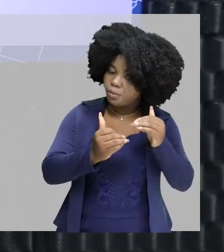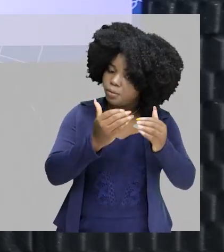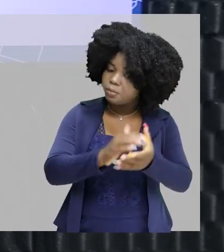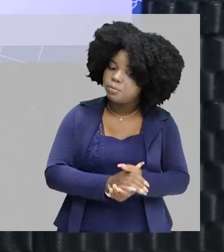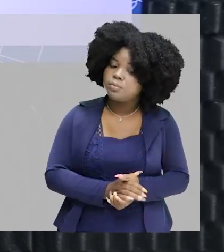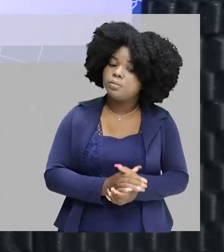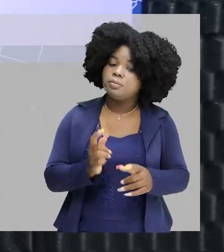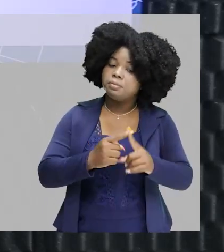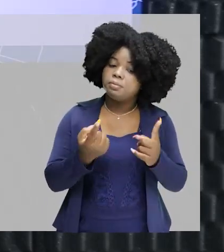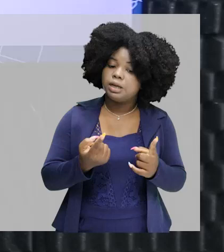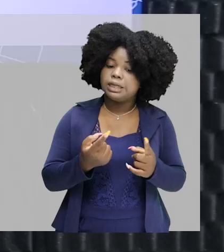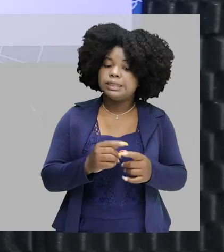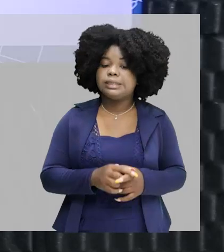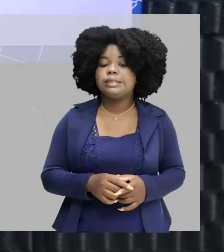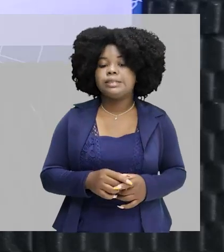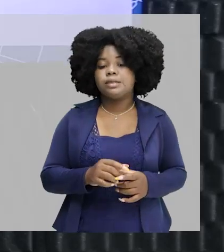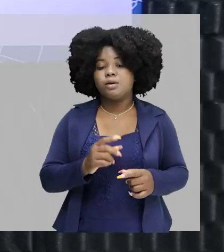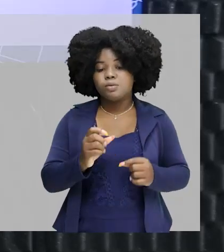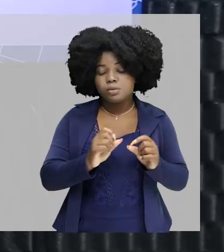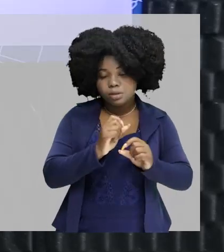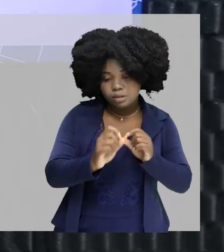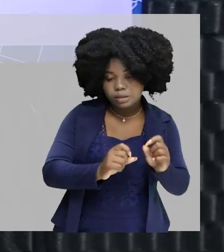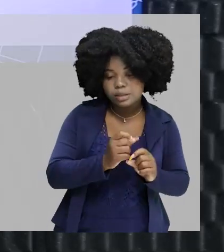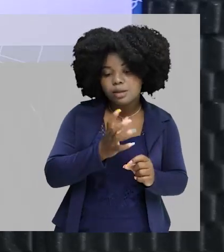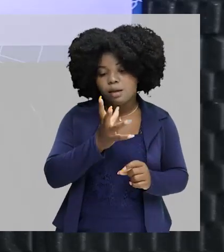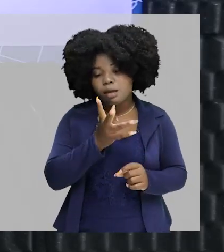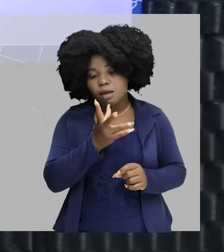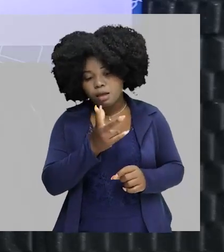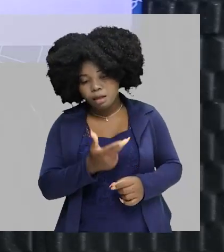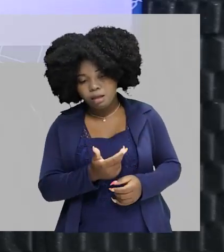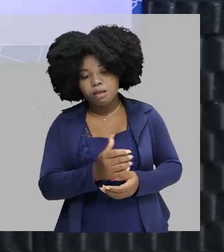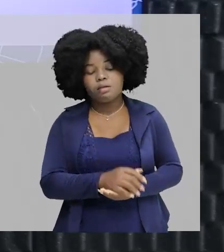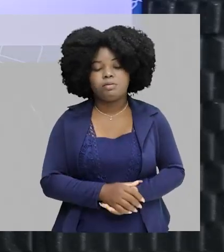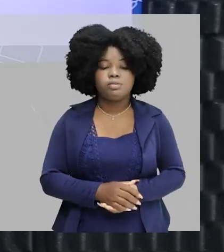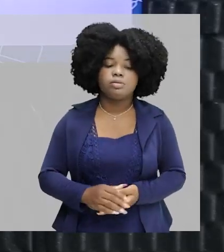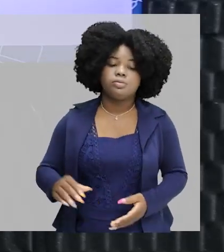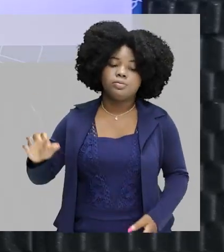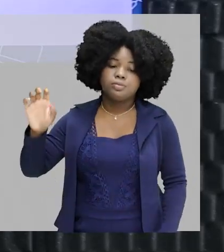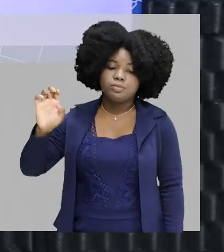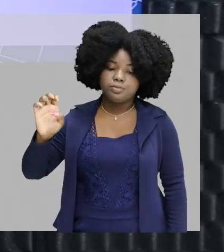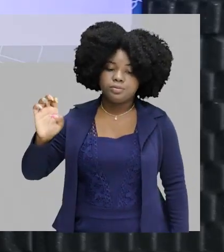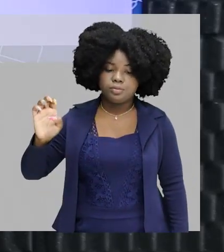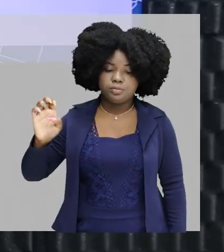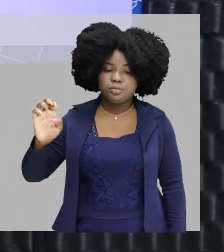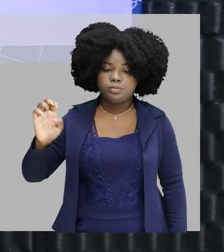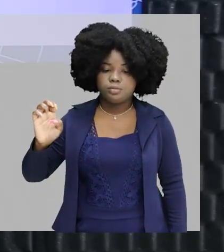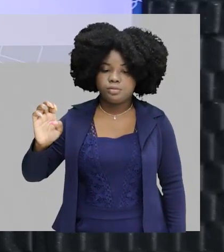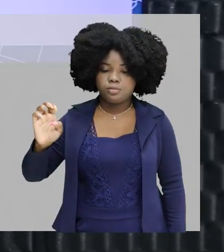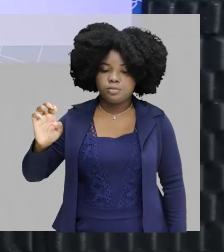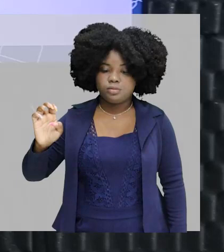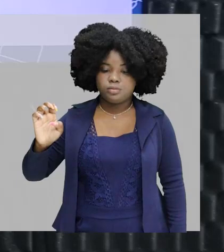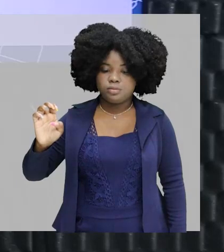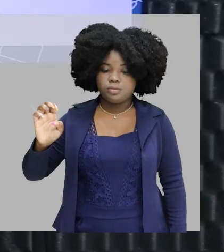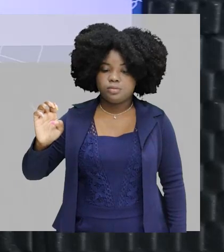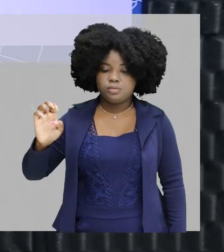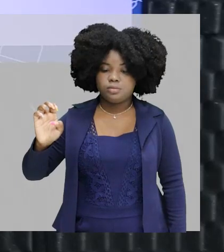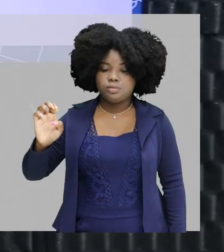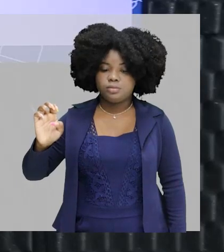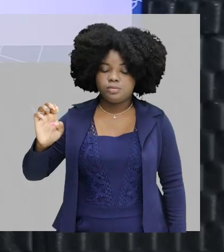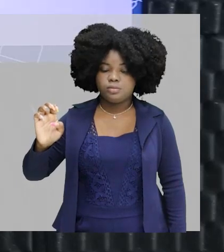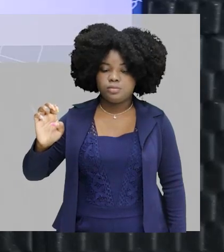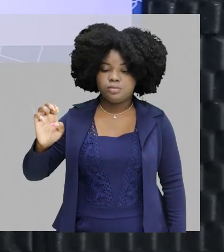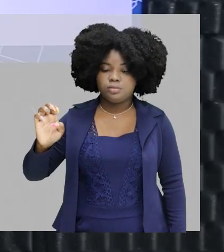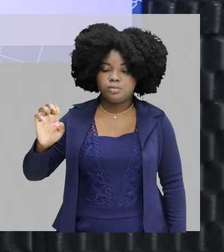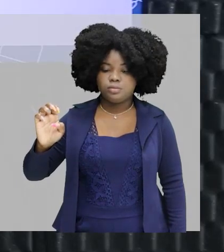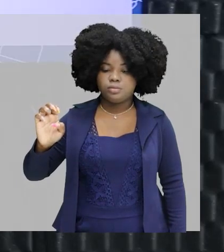tem um crescimento vegetativo positivo, só que em um ritmo mais lento. Tá? E a letra E, elevação do êxodo da zona